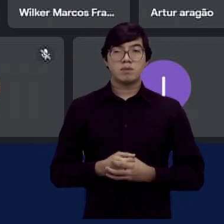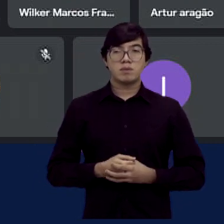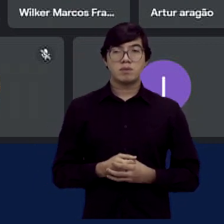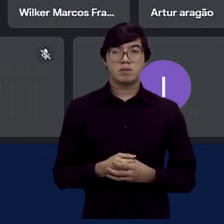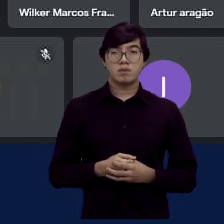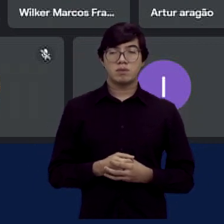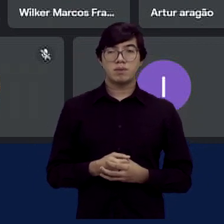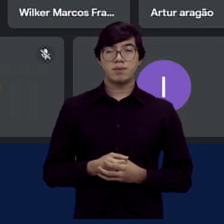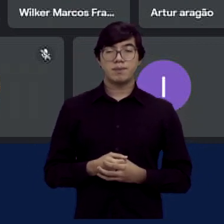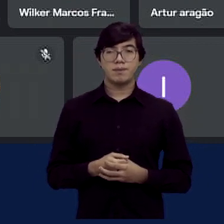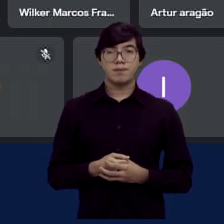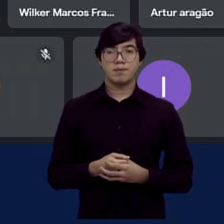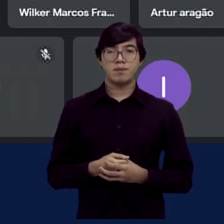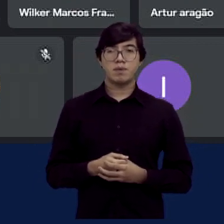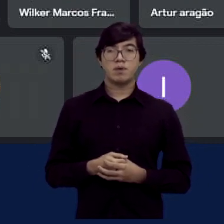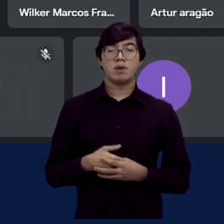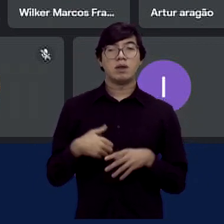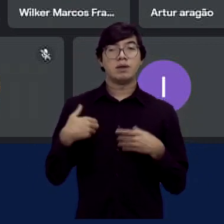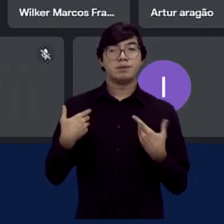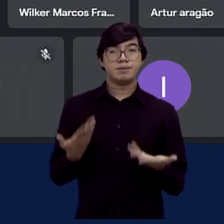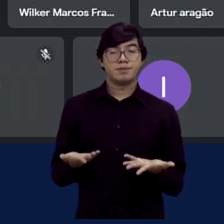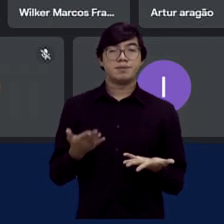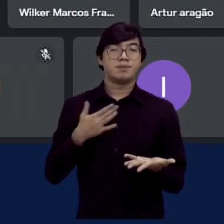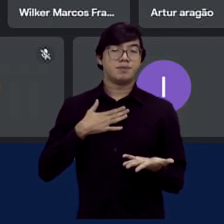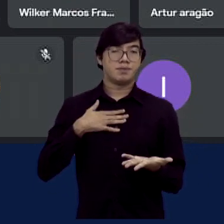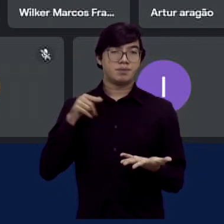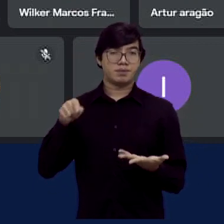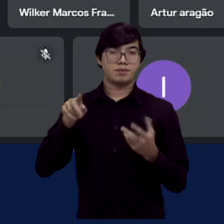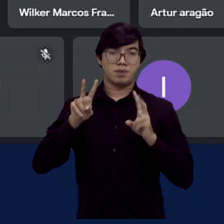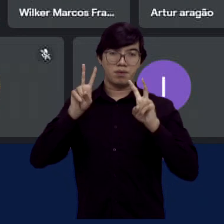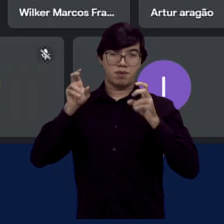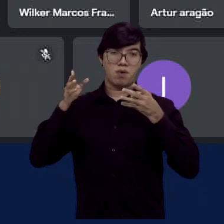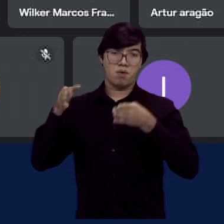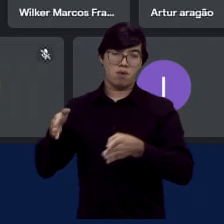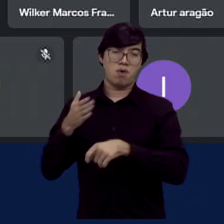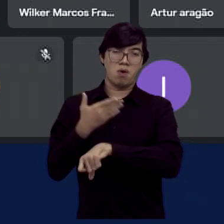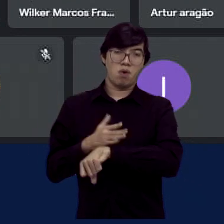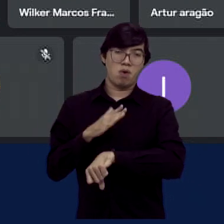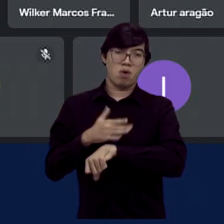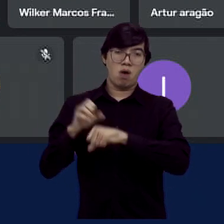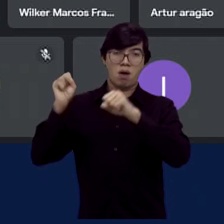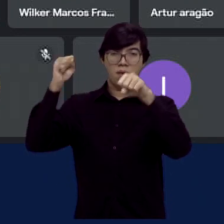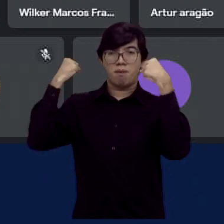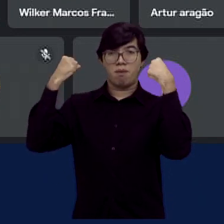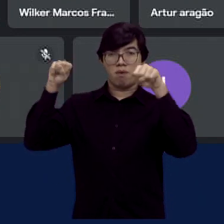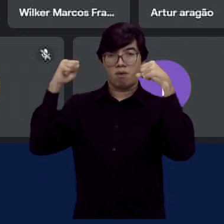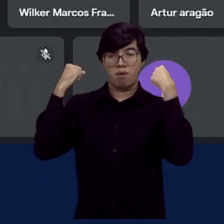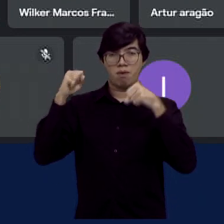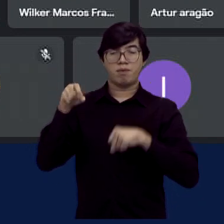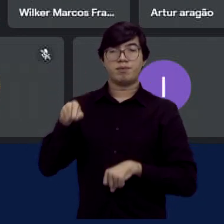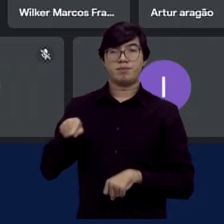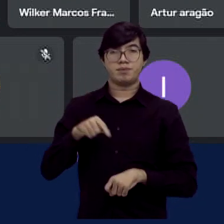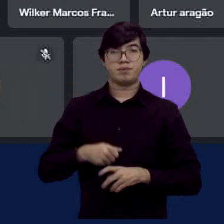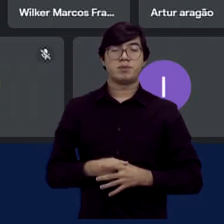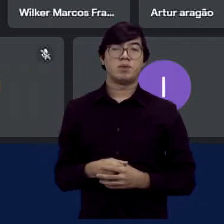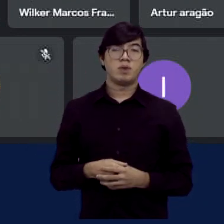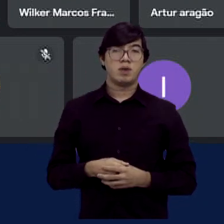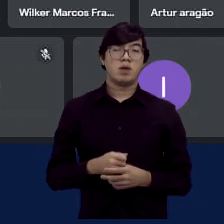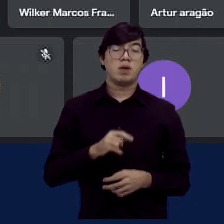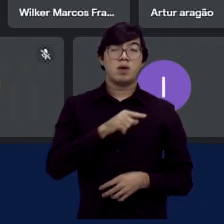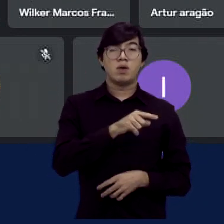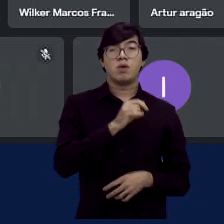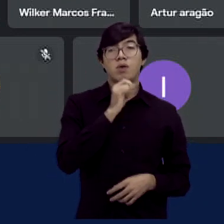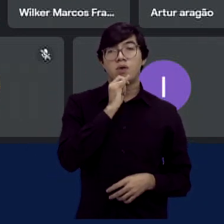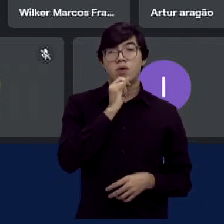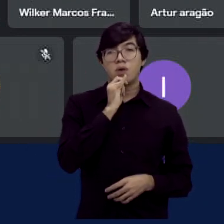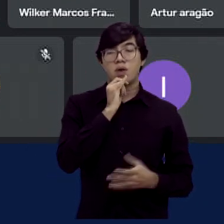minha rotina foi sobre exercícios. E em vários momentos, o autor do livro, ele não sabia como explicar as